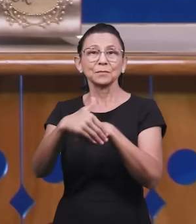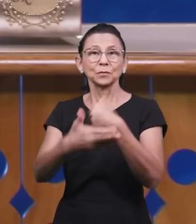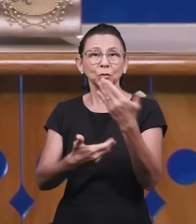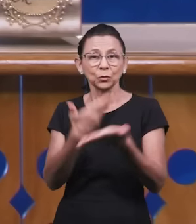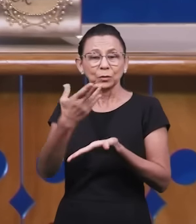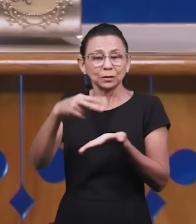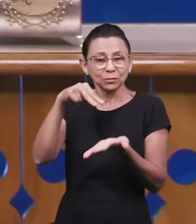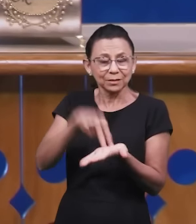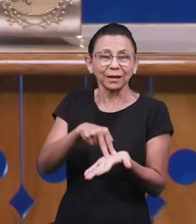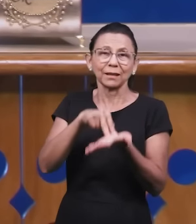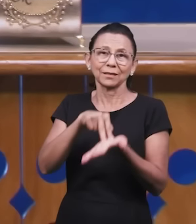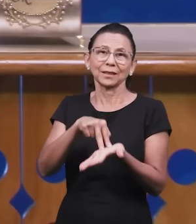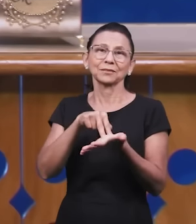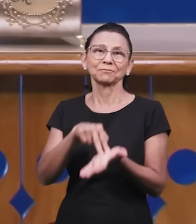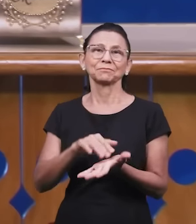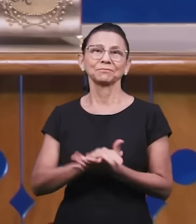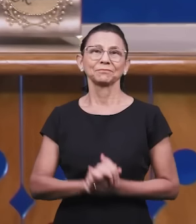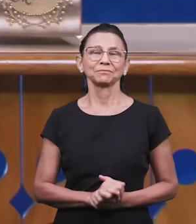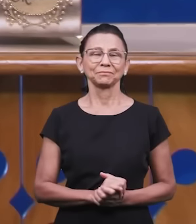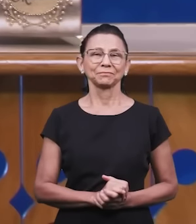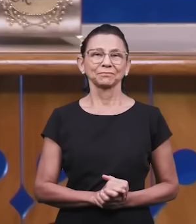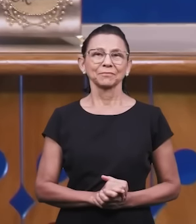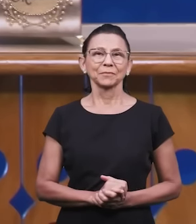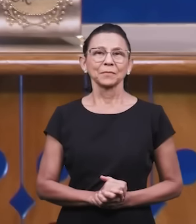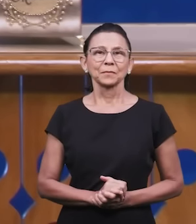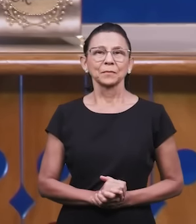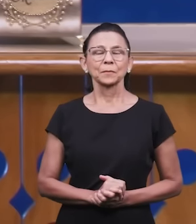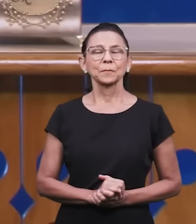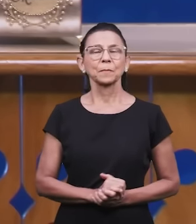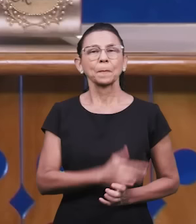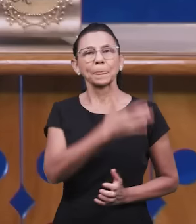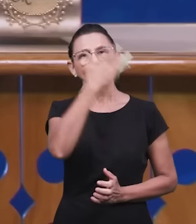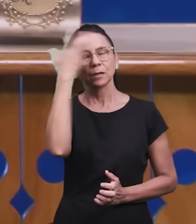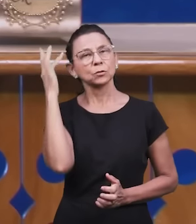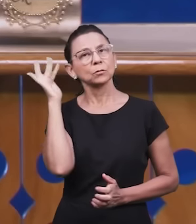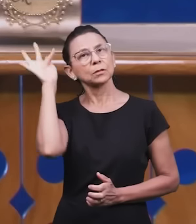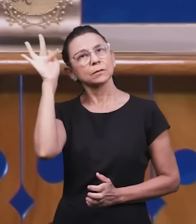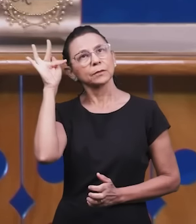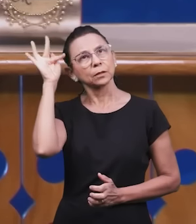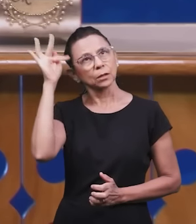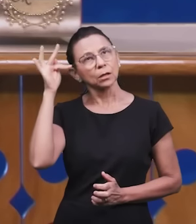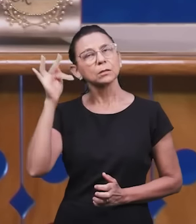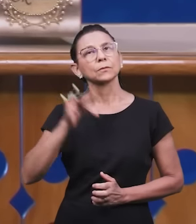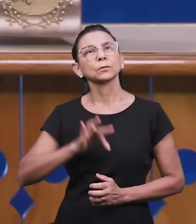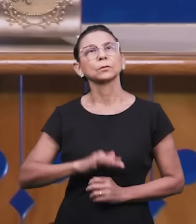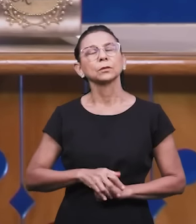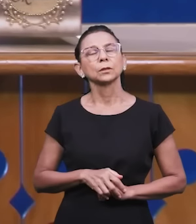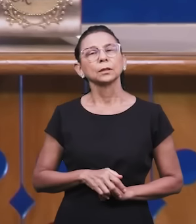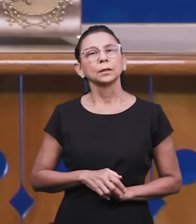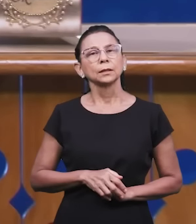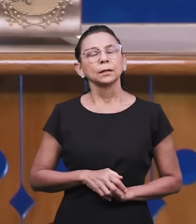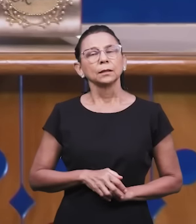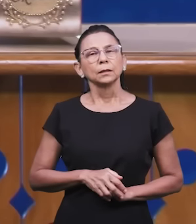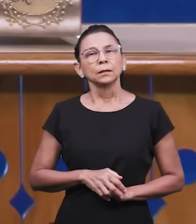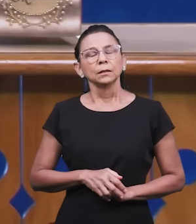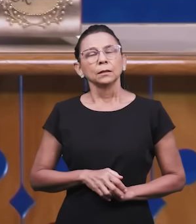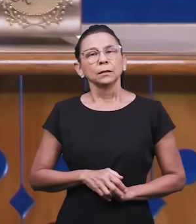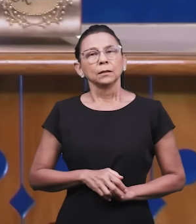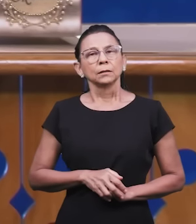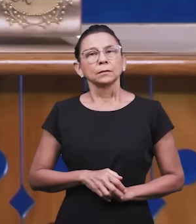os filósofos, o mistério da vida estava aqui, em entender, em alcançar aquilo que